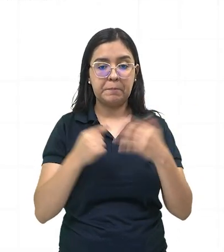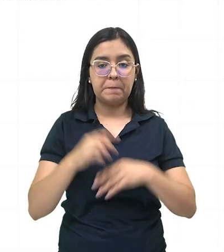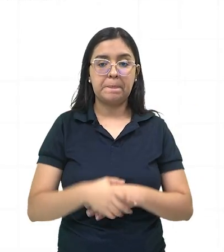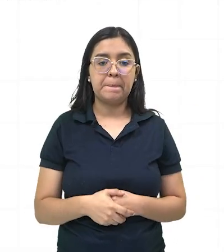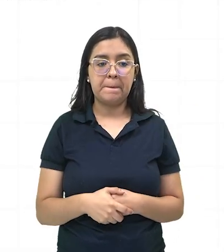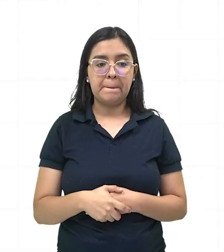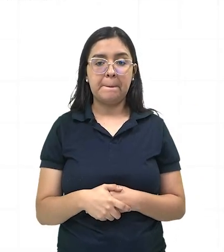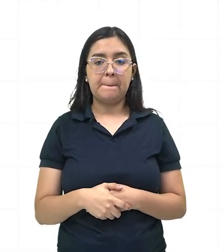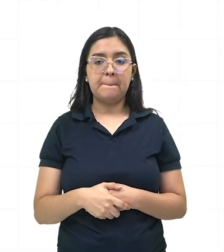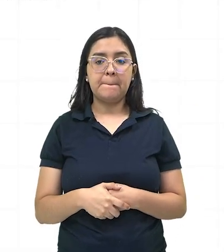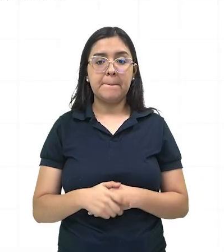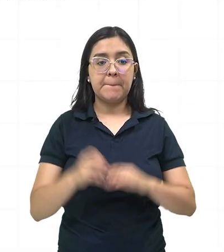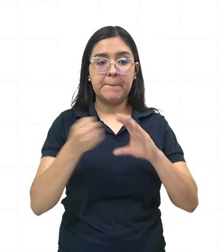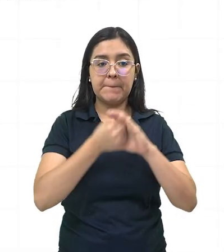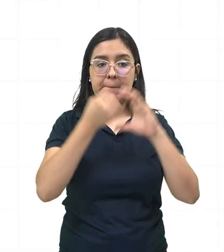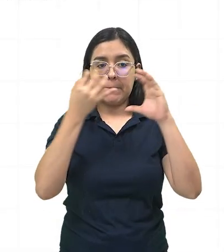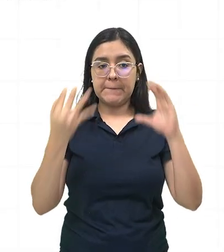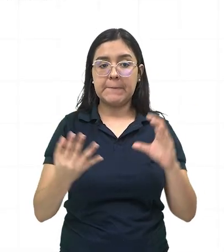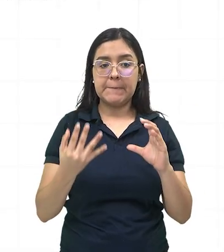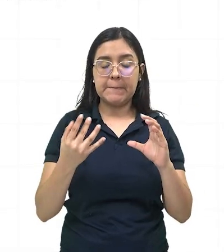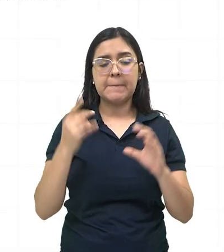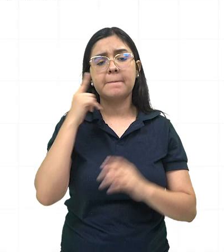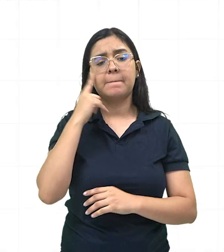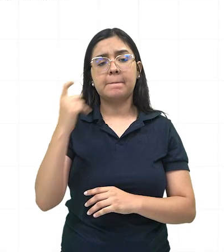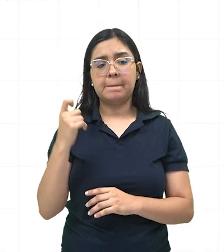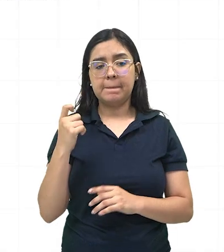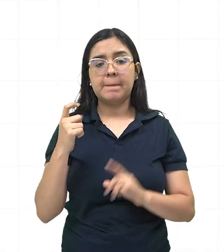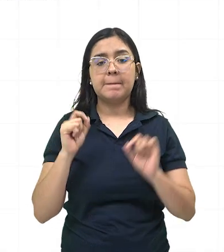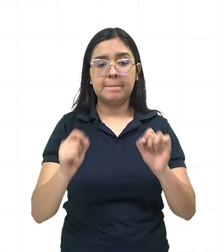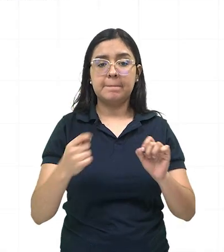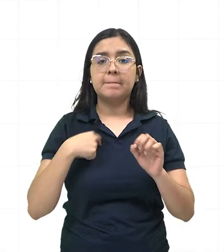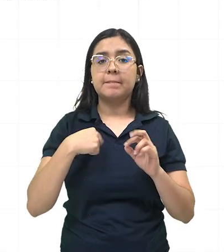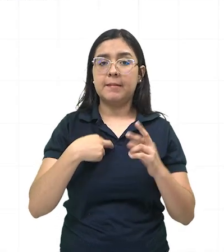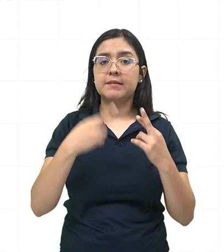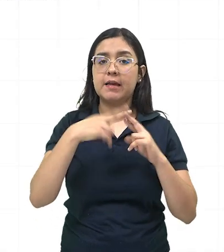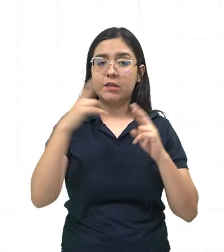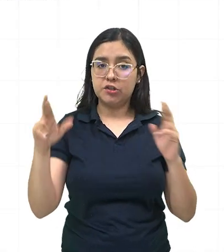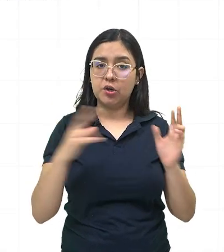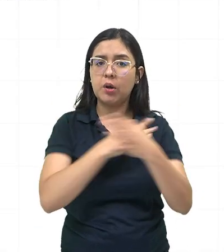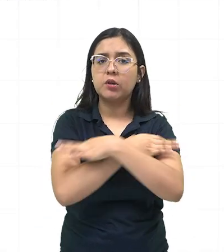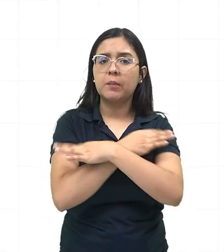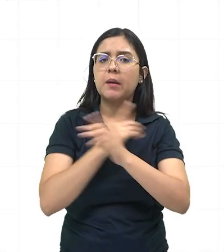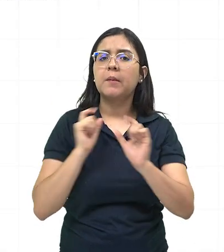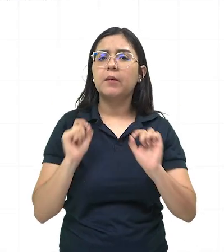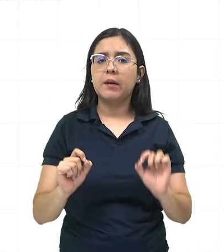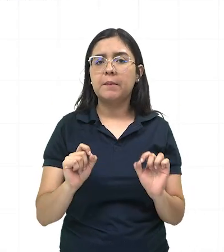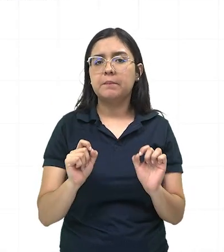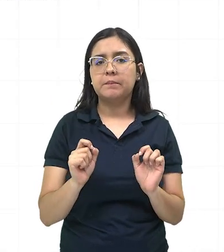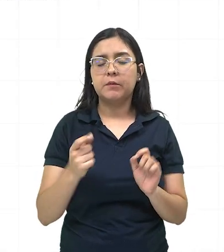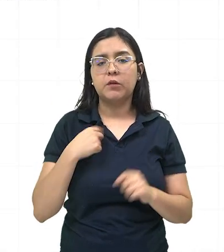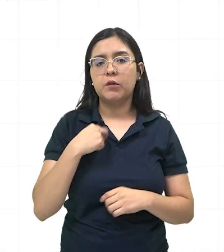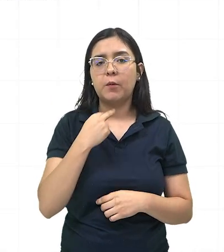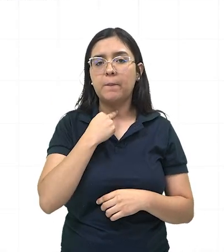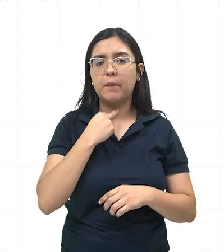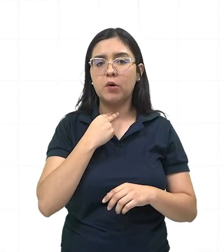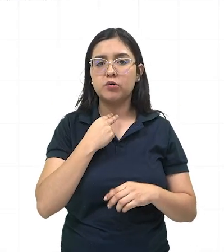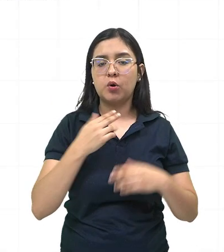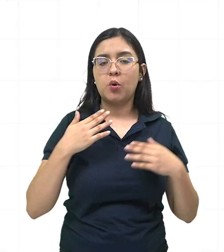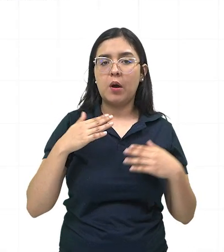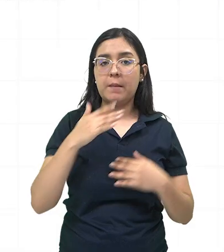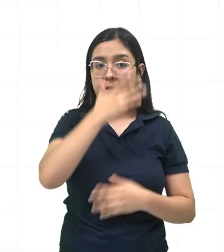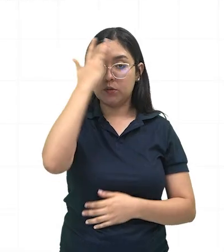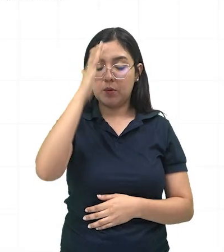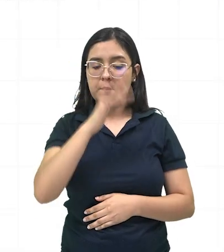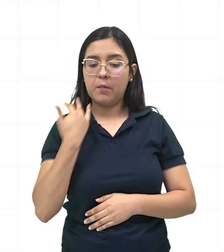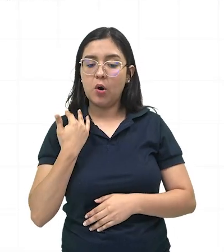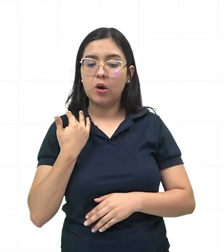favor. Uma característica interessante da religião do candomblé não é permitida a cremação do corpo. Esse